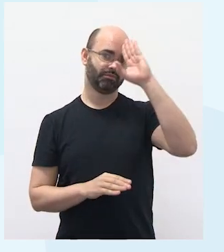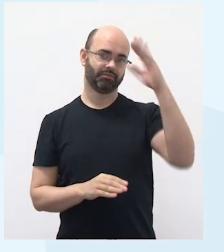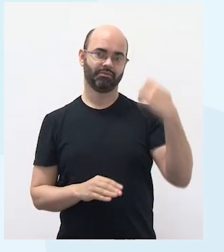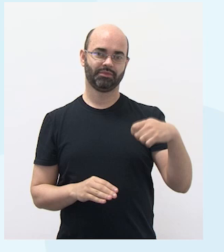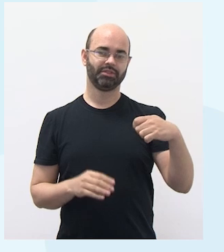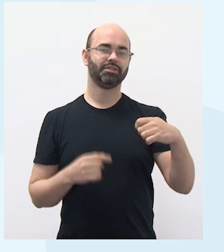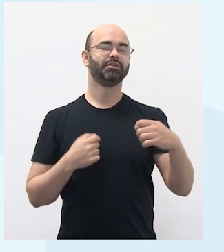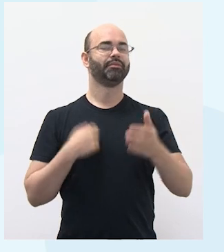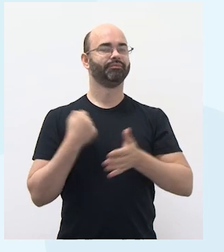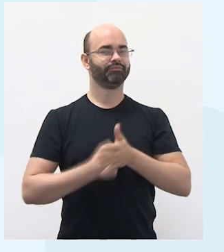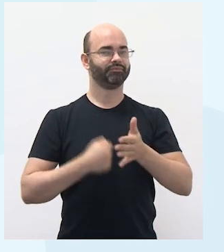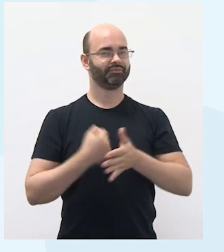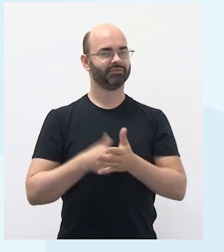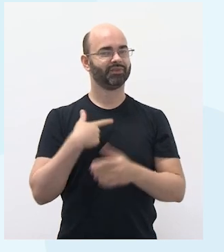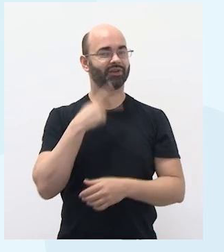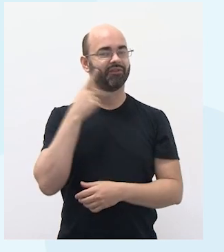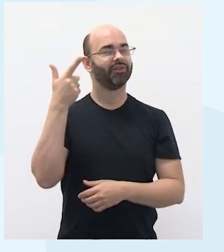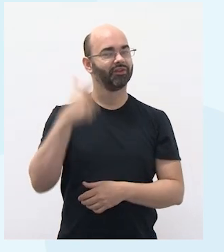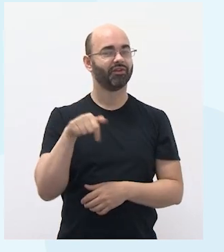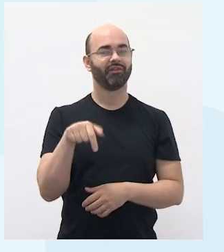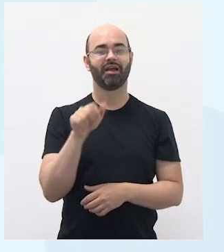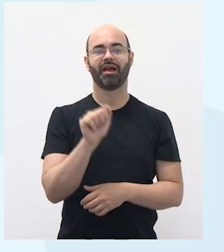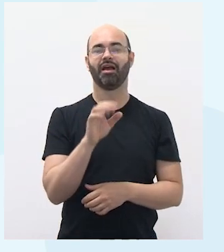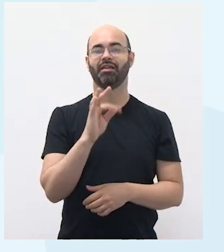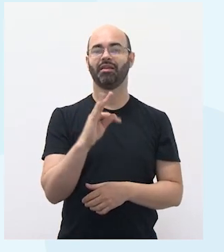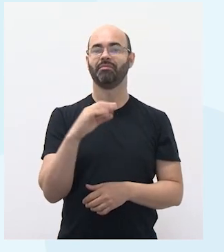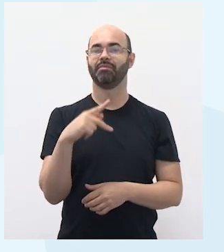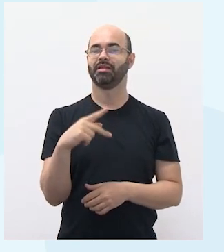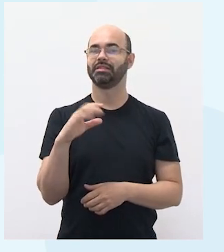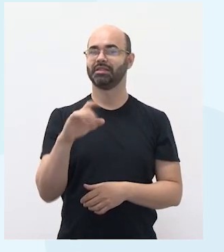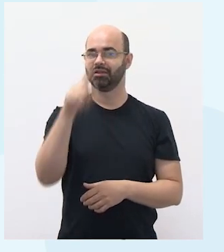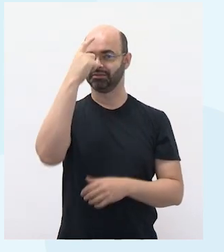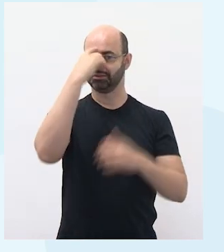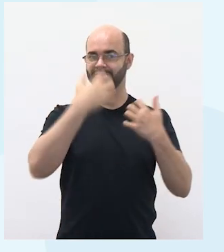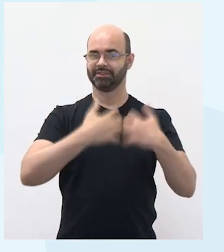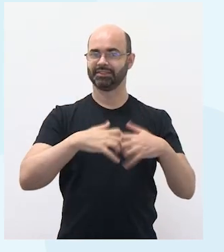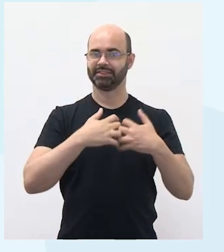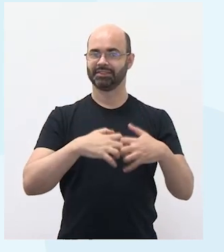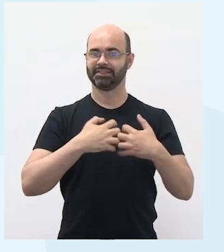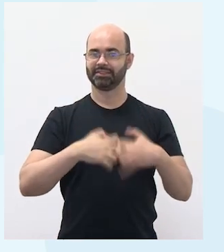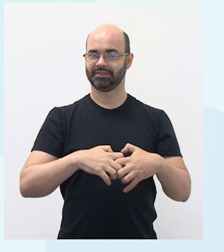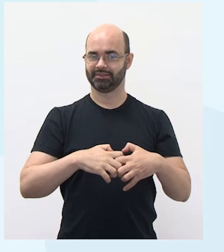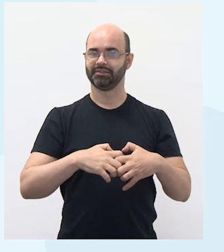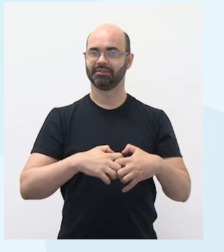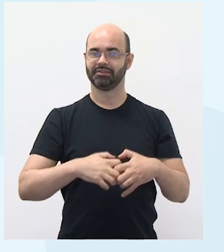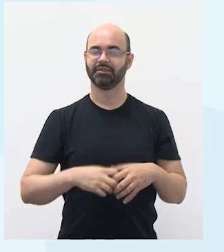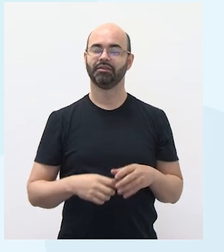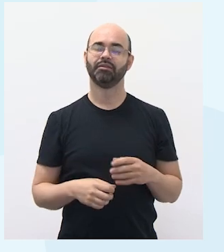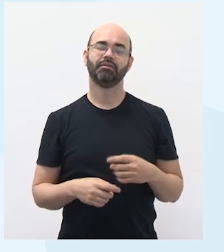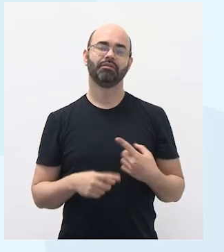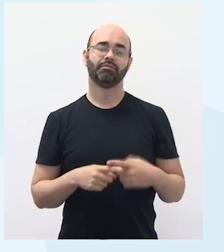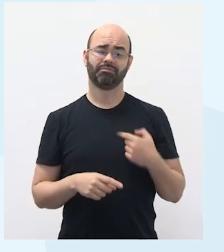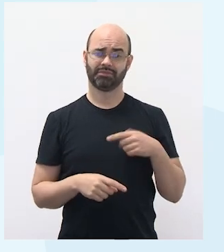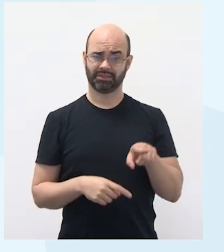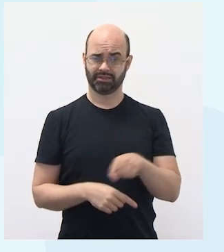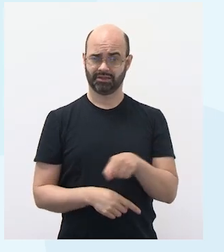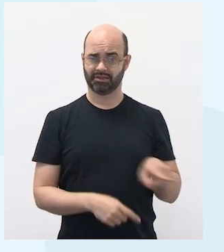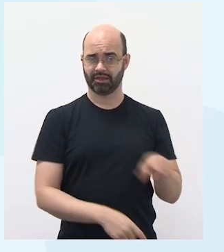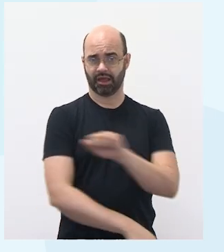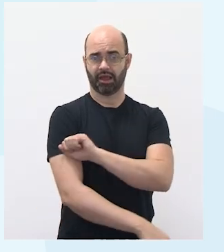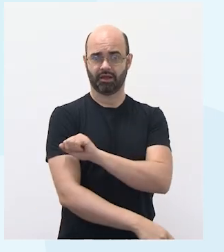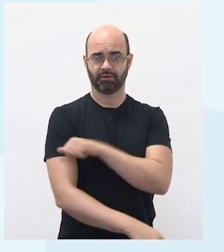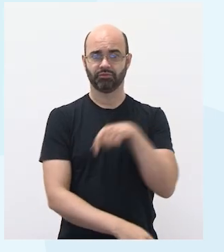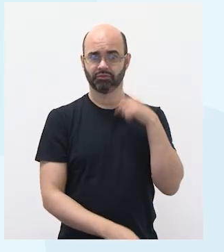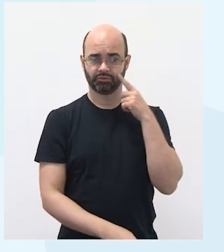insistir, é um ATPC que é para trazer reflexões. O quanto eu estou disponível a olhar o meu aluno sem